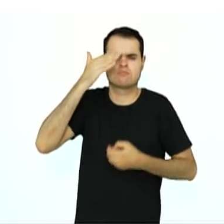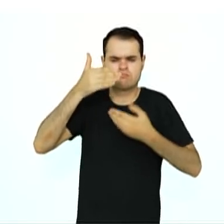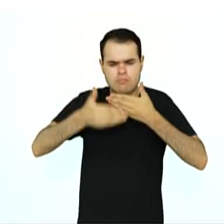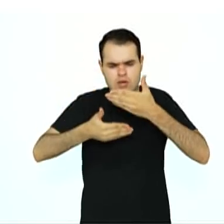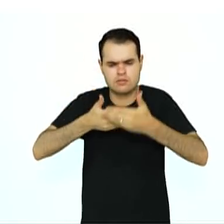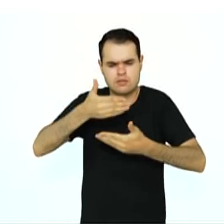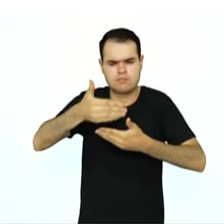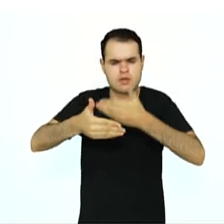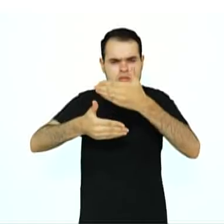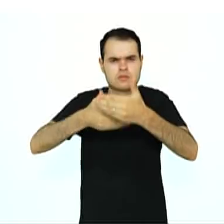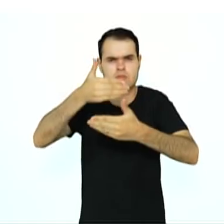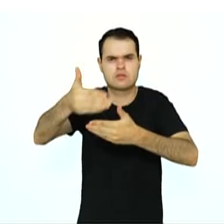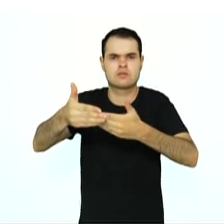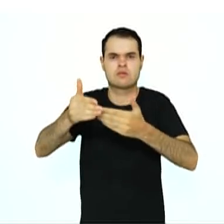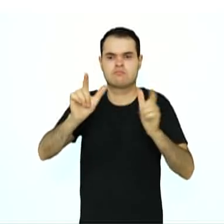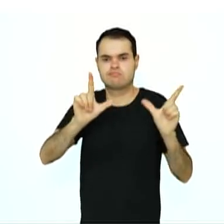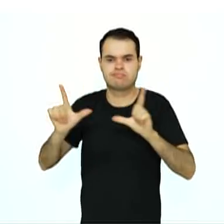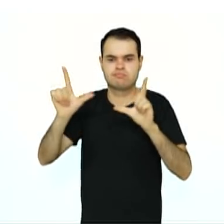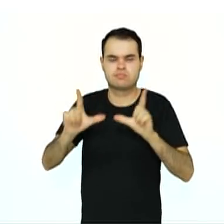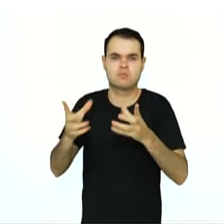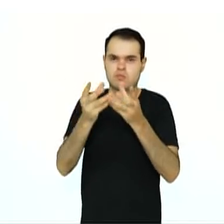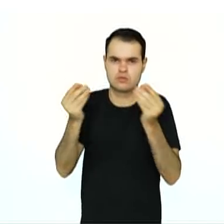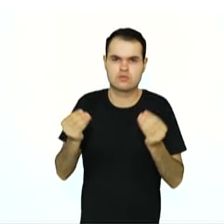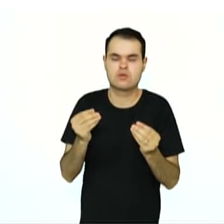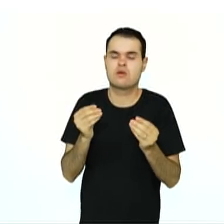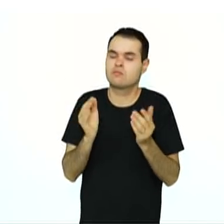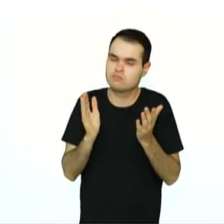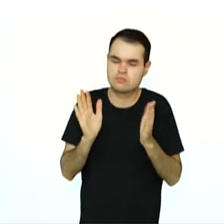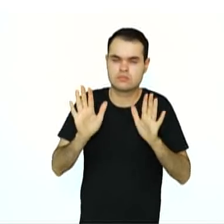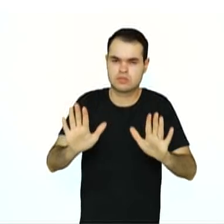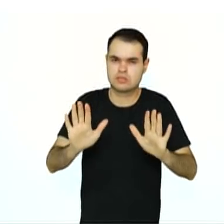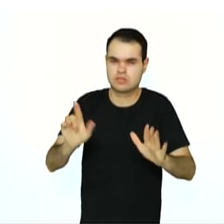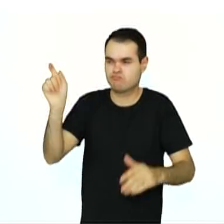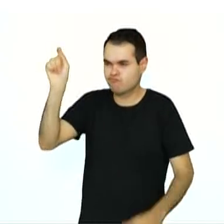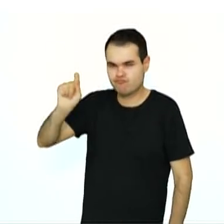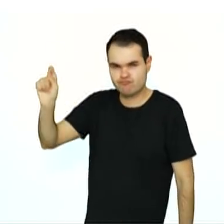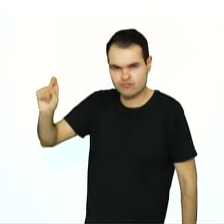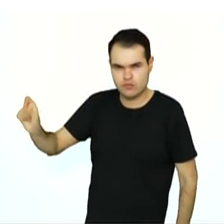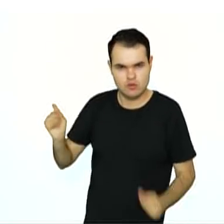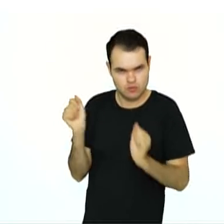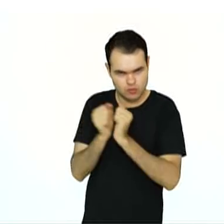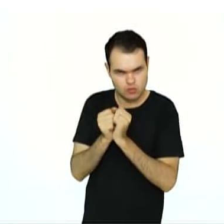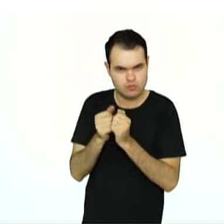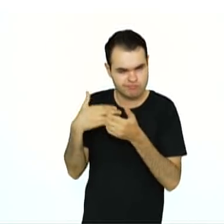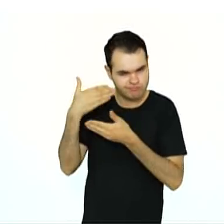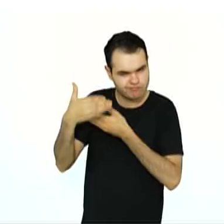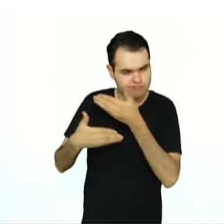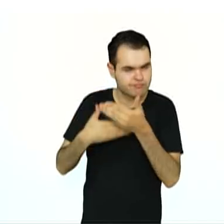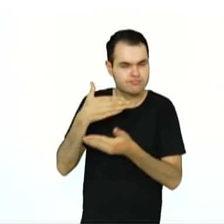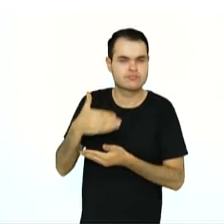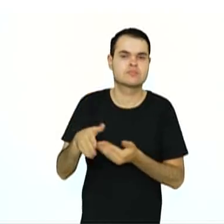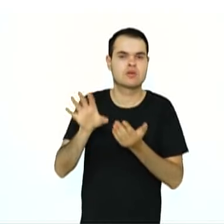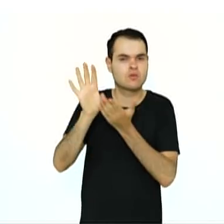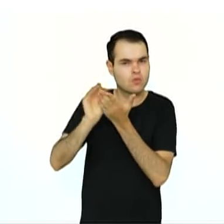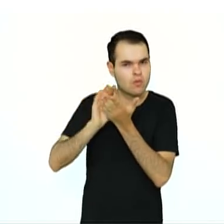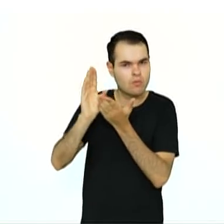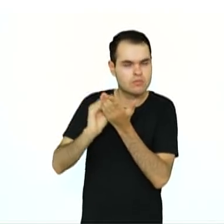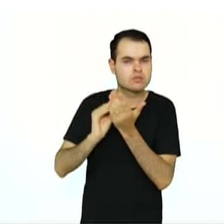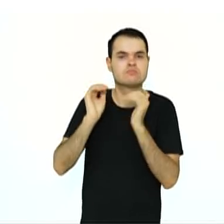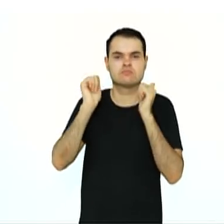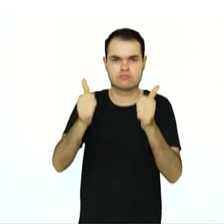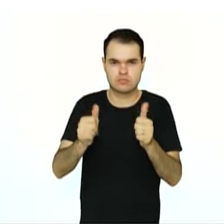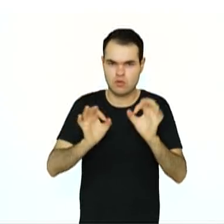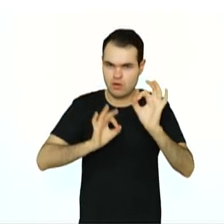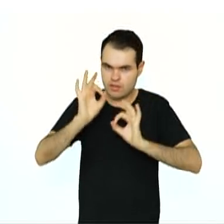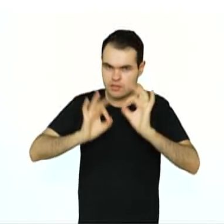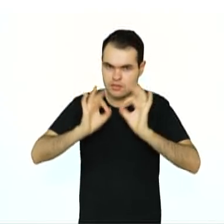eu não posso dividir em várias telas, eu vou resolver ele no quadro com você e daí nós vamos trabalhando, ok? Então, vai anotando aí esse sistema de equações enquanto a gente